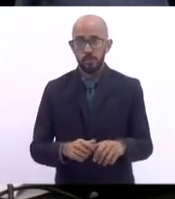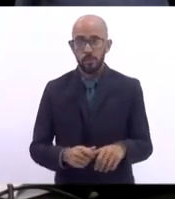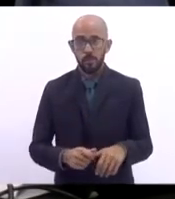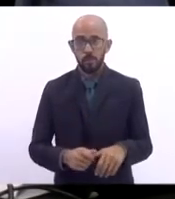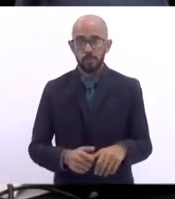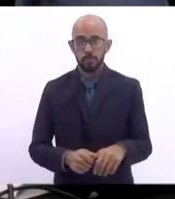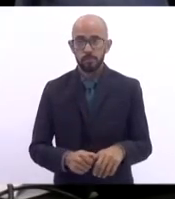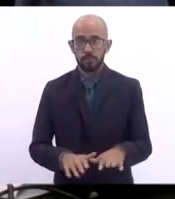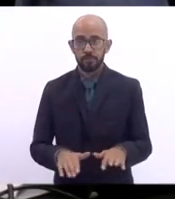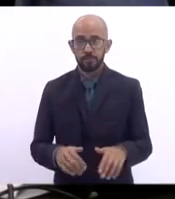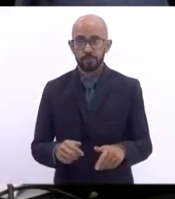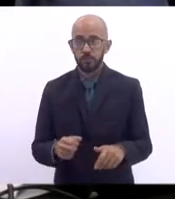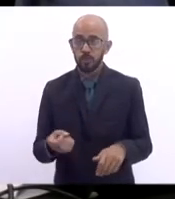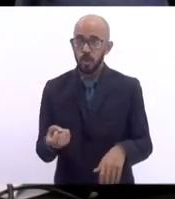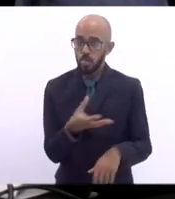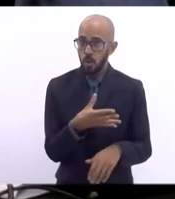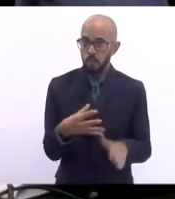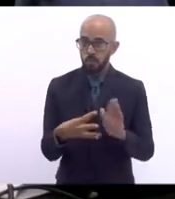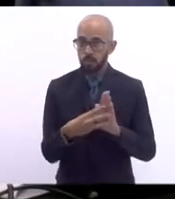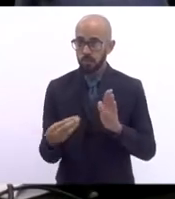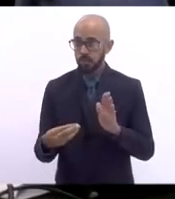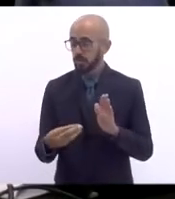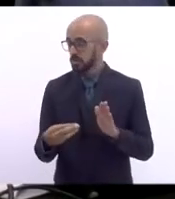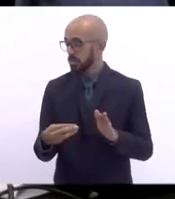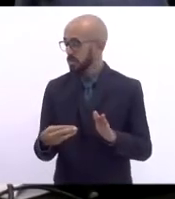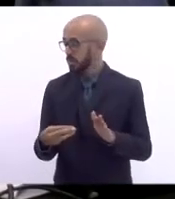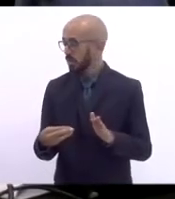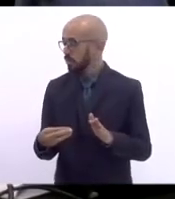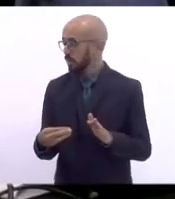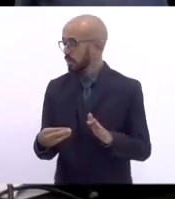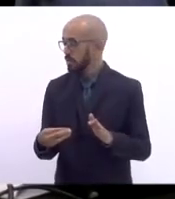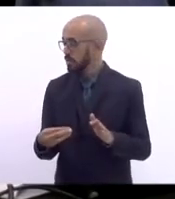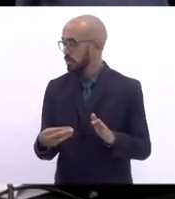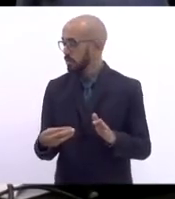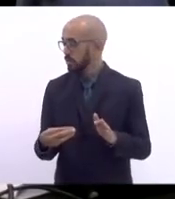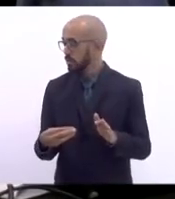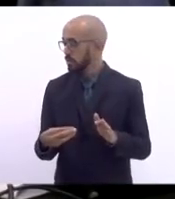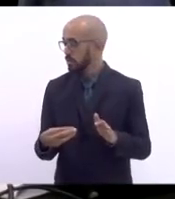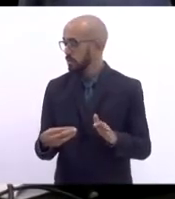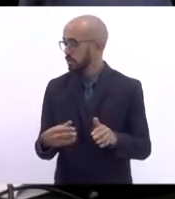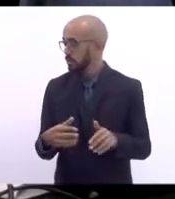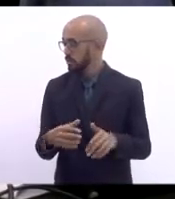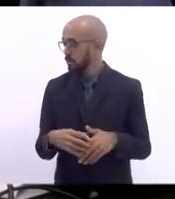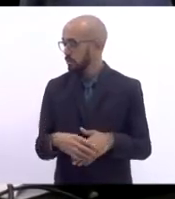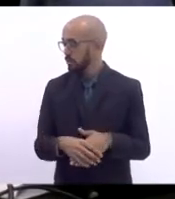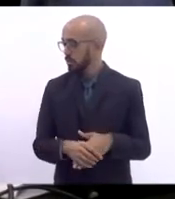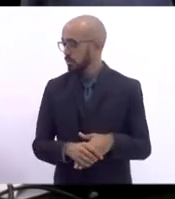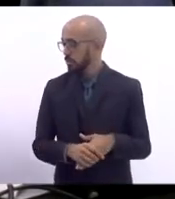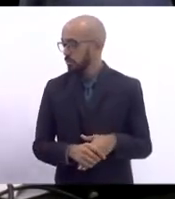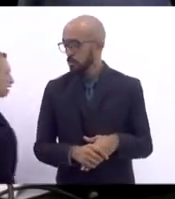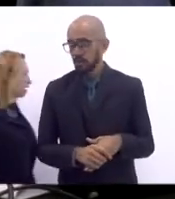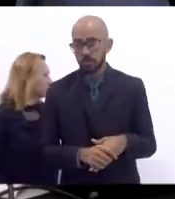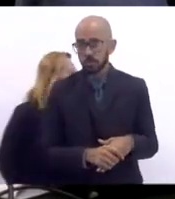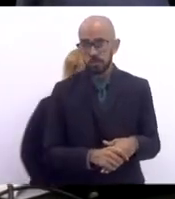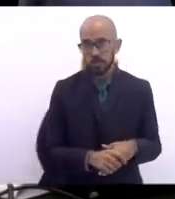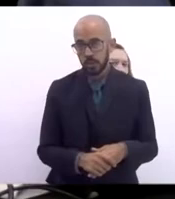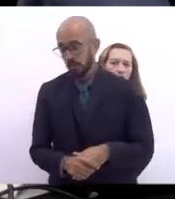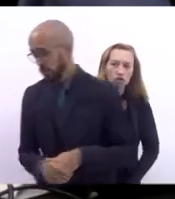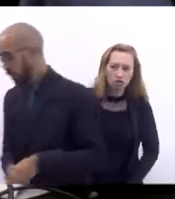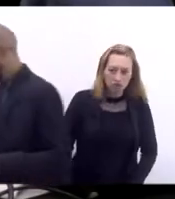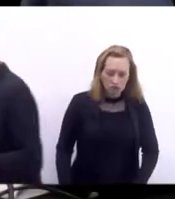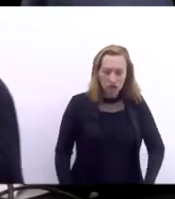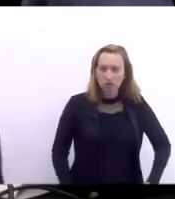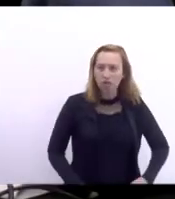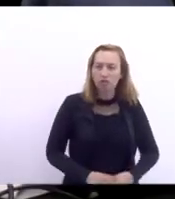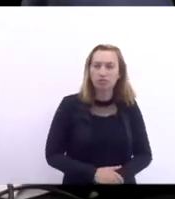e o novo regime vai passar nove anos então lá provavelmente estão usando indexadores